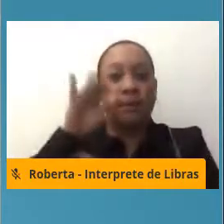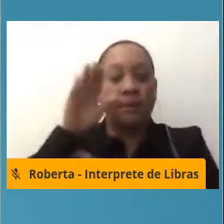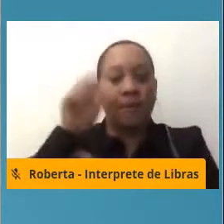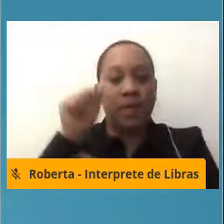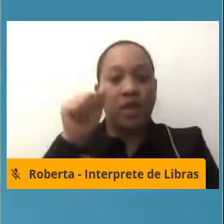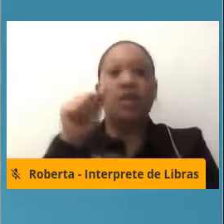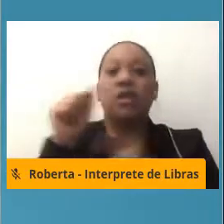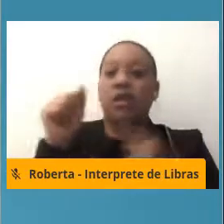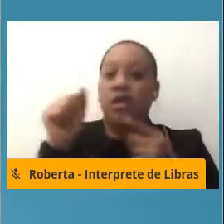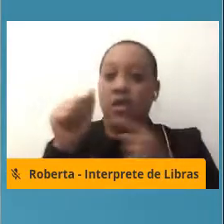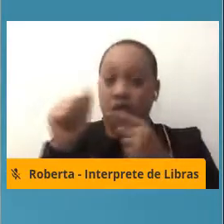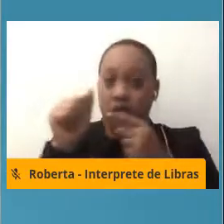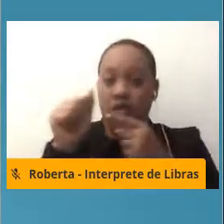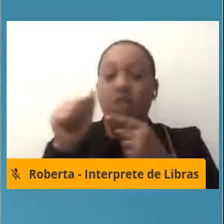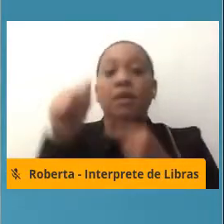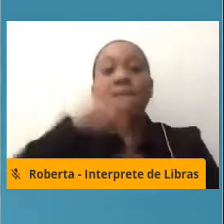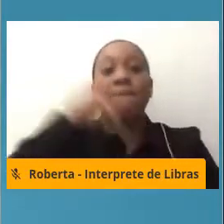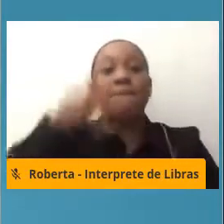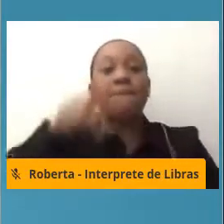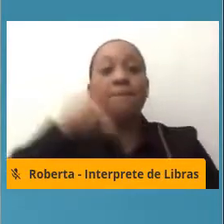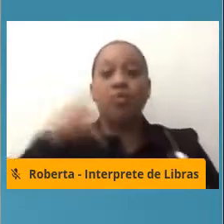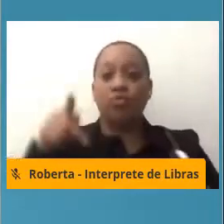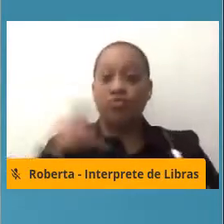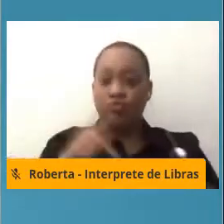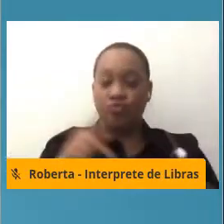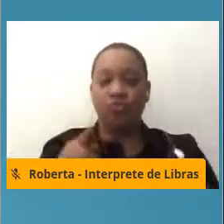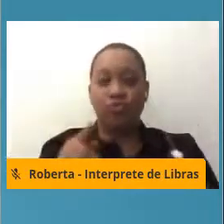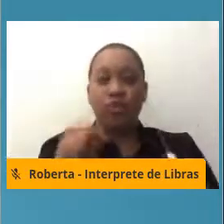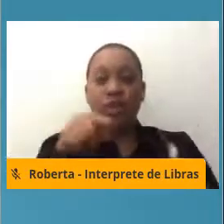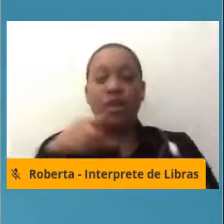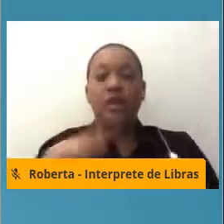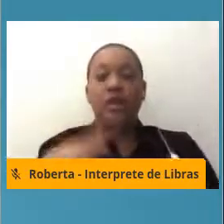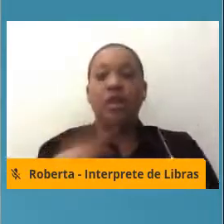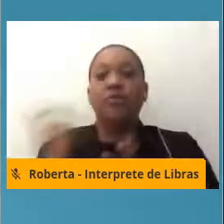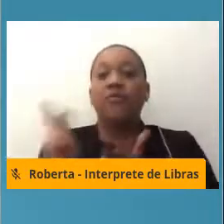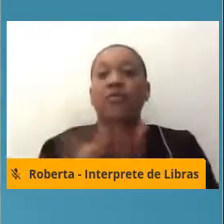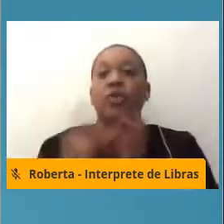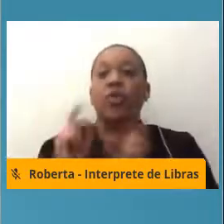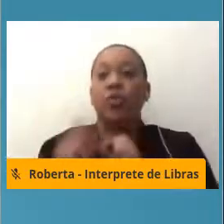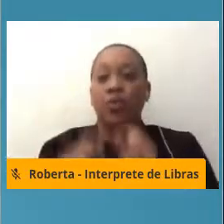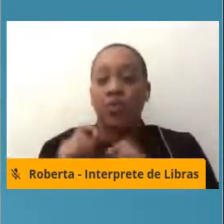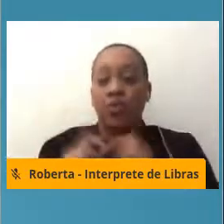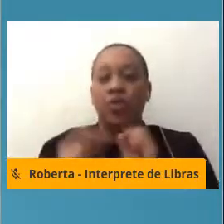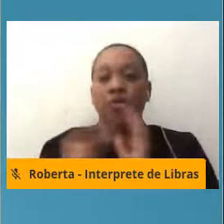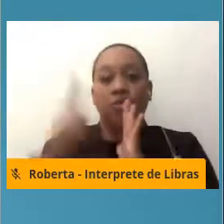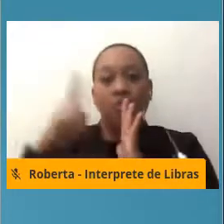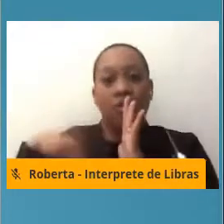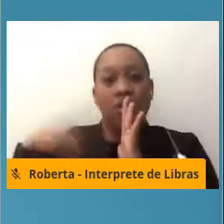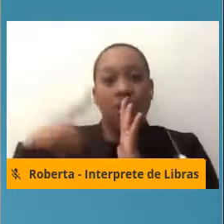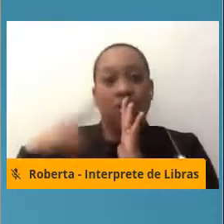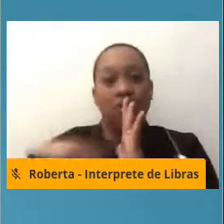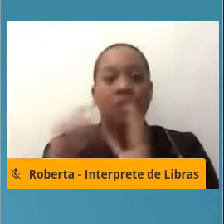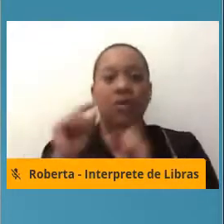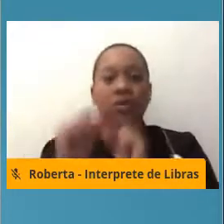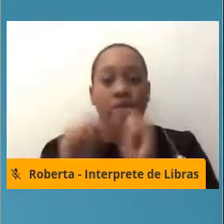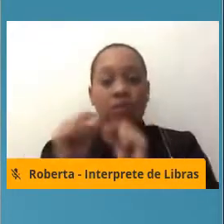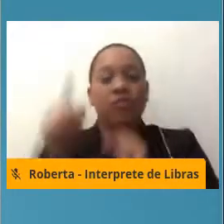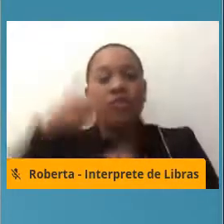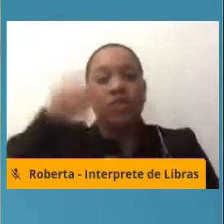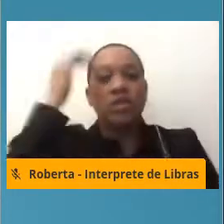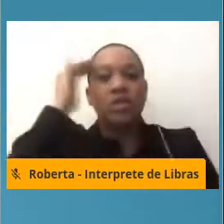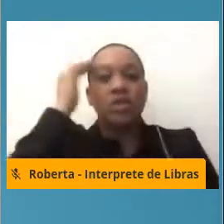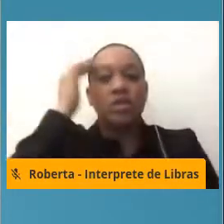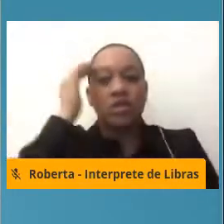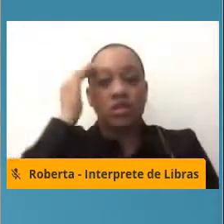Fernando Maia, ele tem, na verdade, eu vou ler um pouquinho do que ele faz para vocês entenderem por que ele está